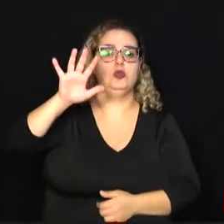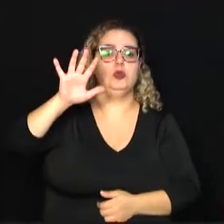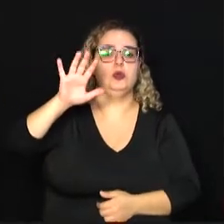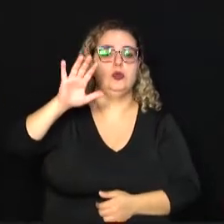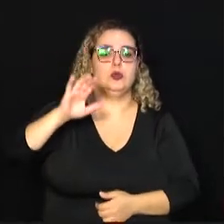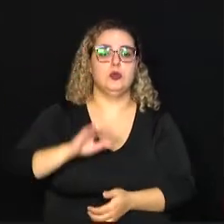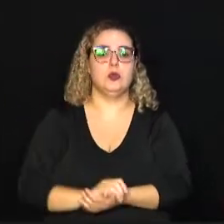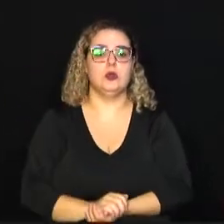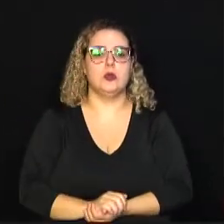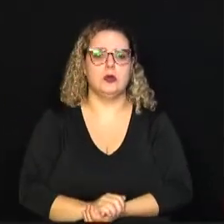aqui, ó, a